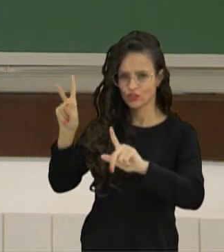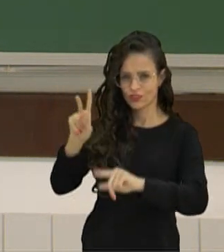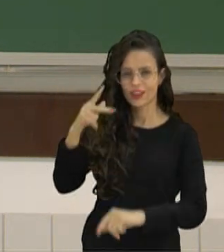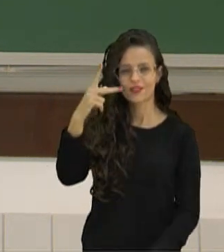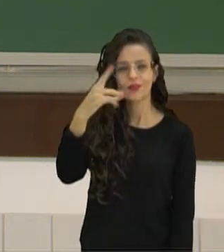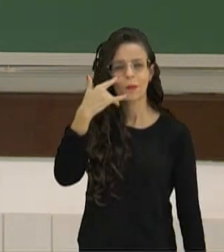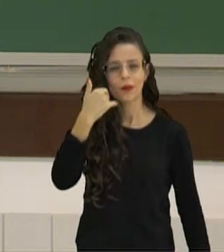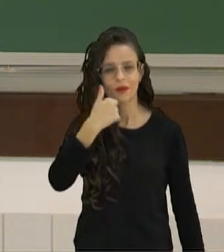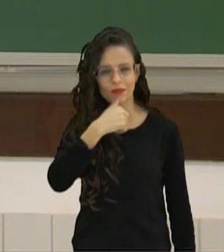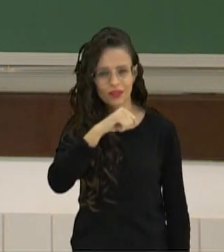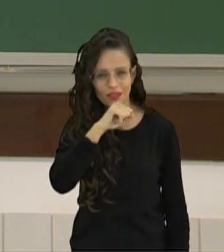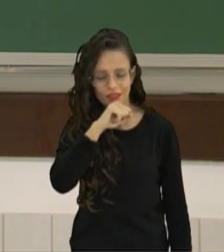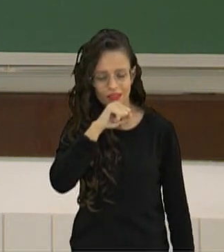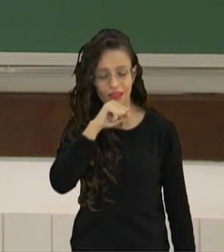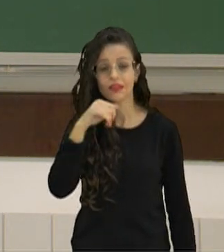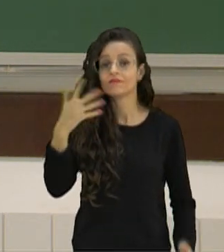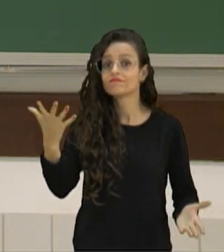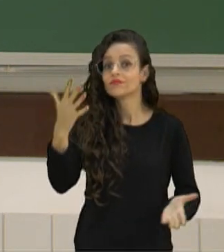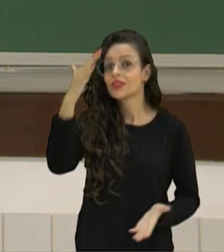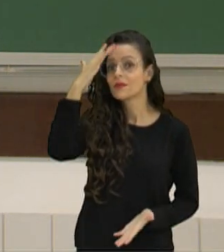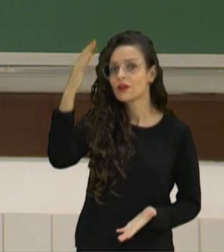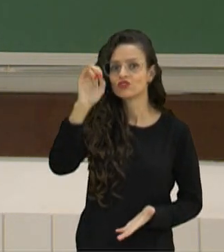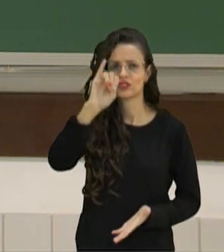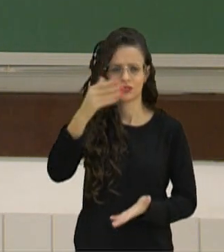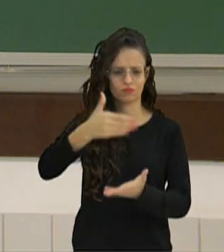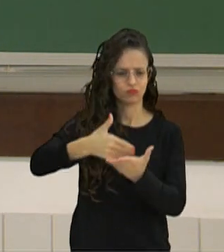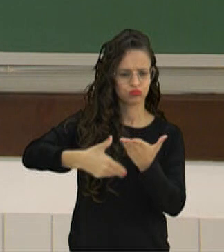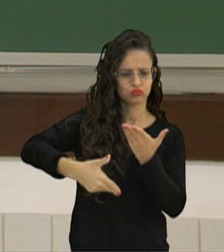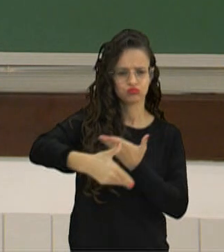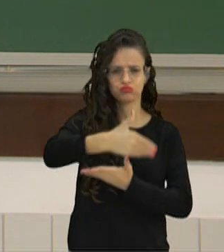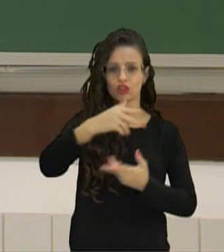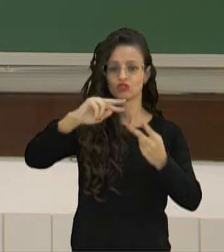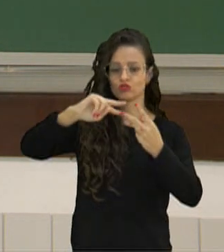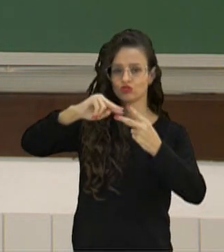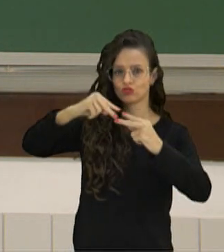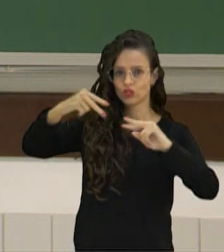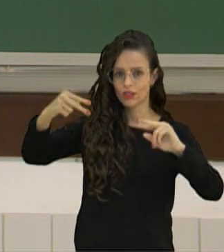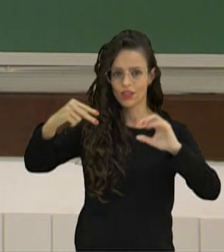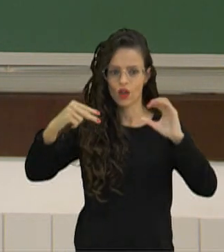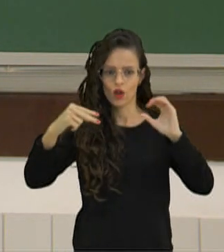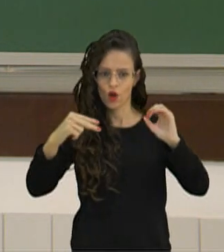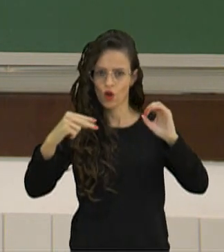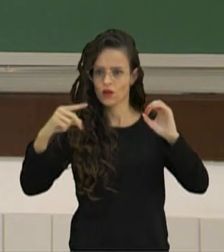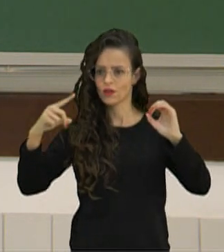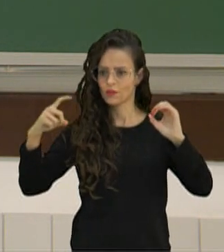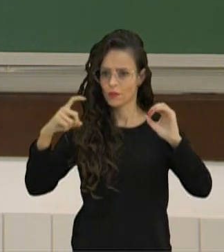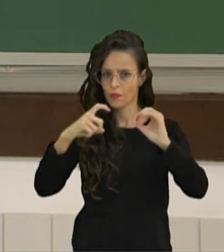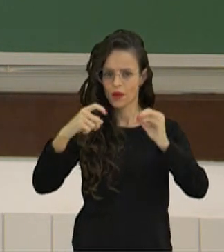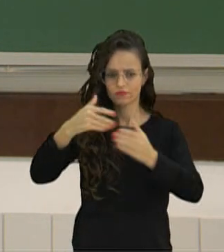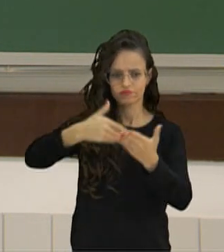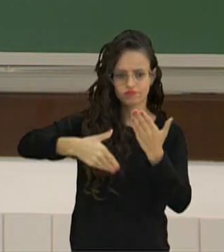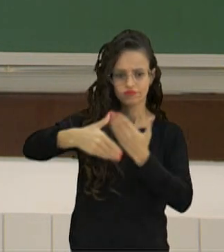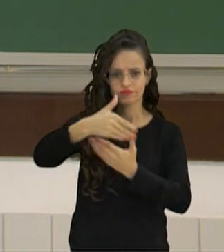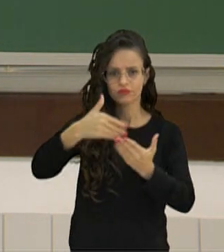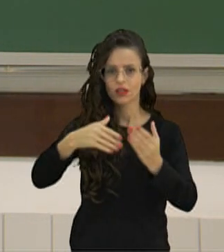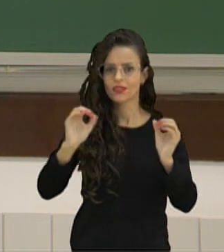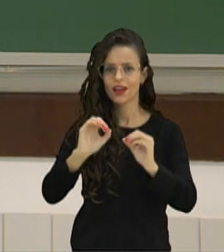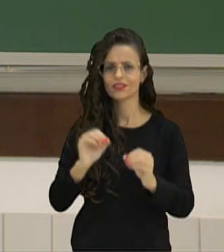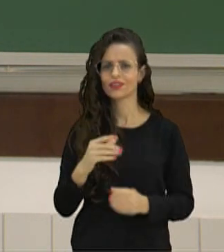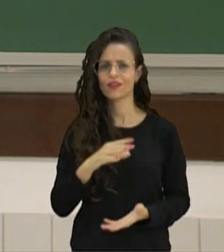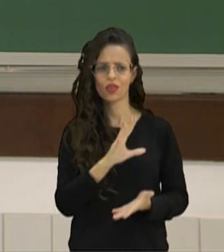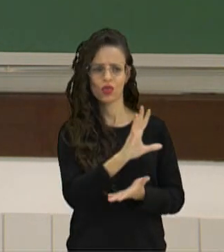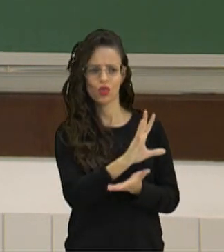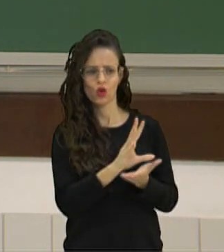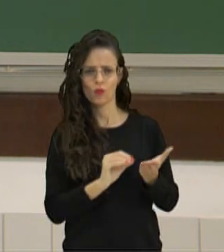geraram? Já pensou se não houvesse essa troca de material genético entre os cromossomos? Nós seríamos